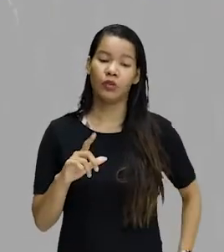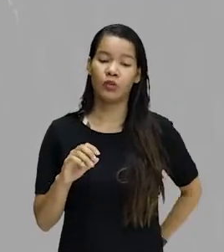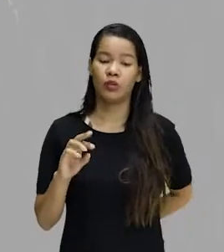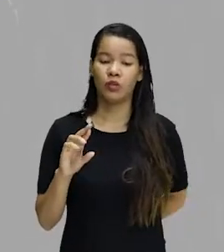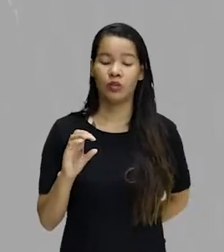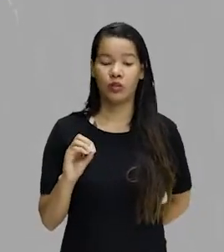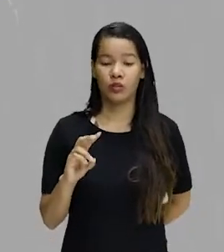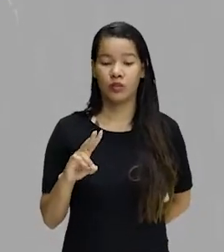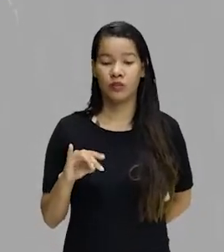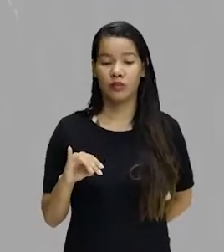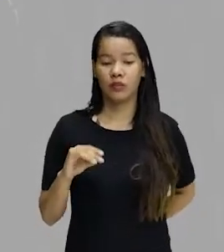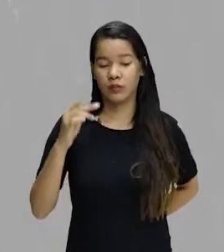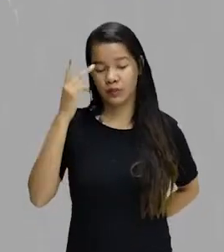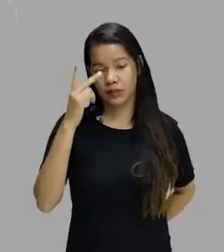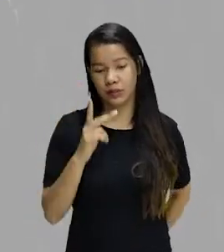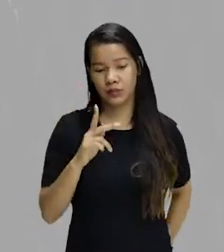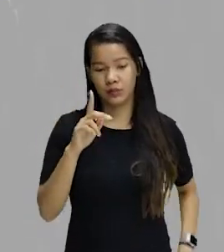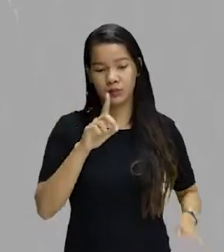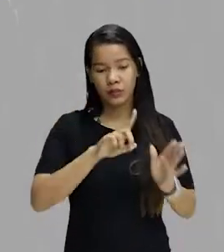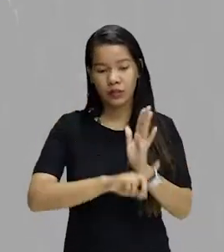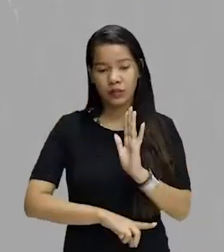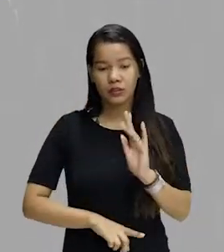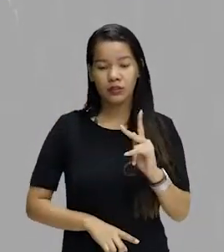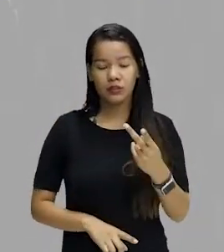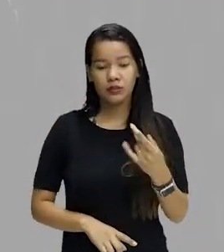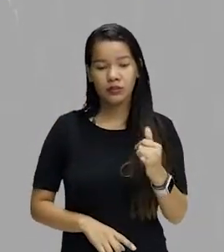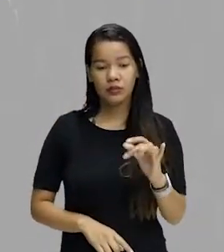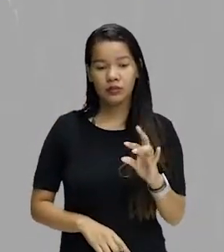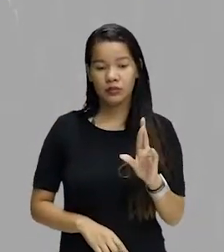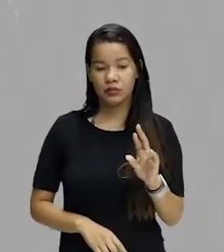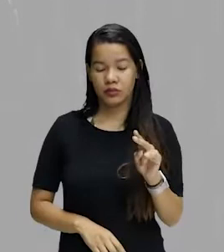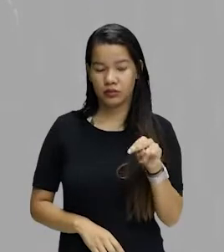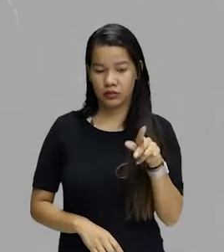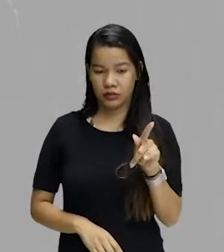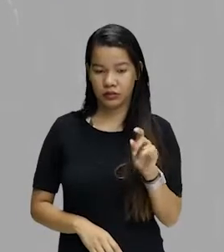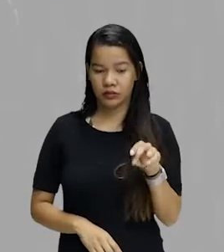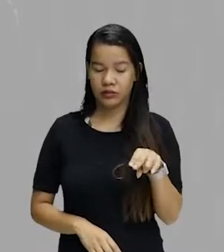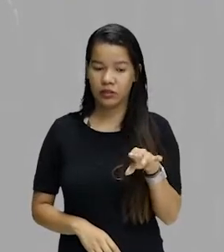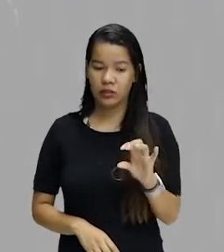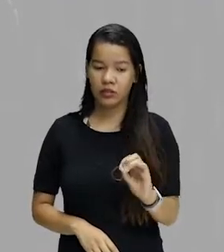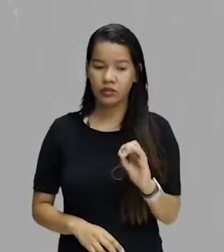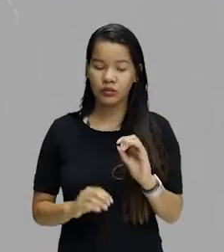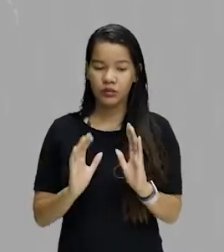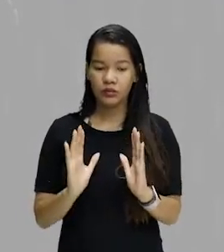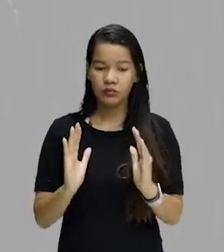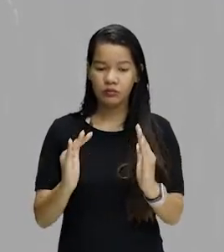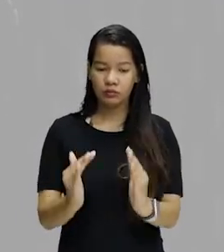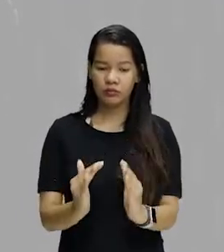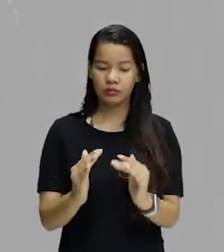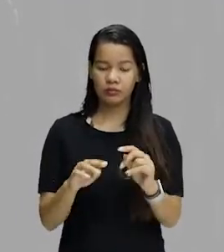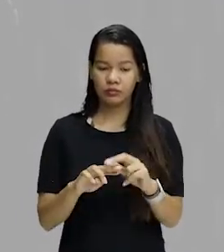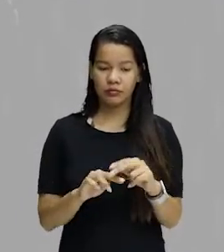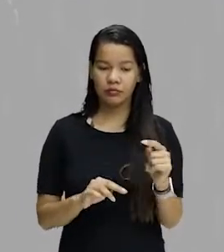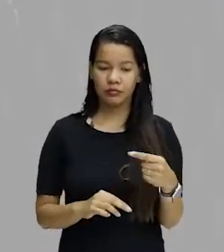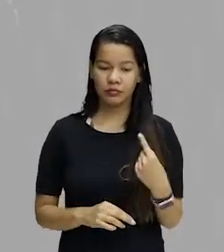para o carbono menos hidrogenado. Então, o cloro vai ficar bem no carbono do meio. Então, por isso nós temos,